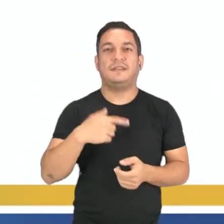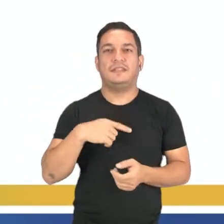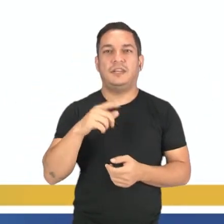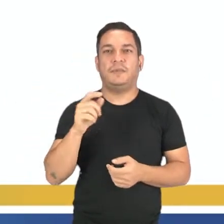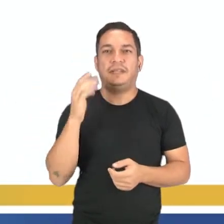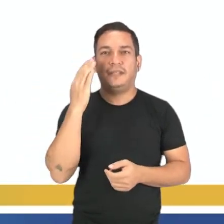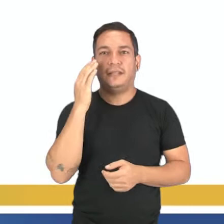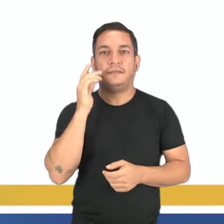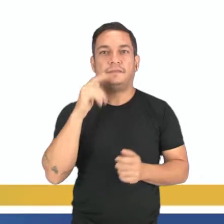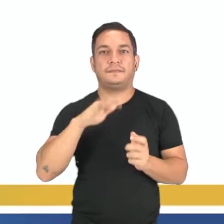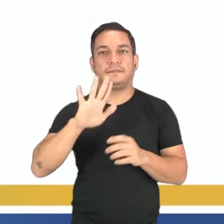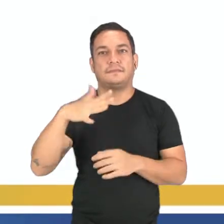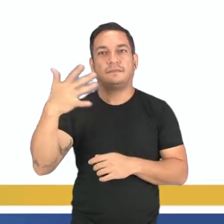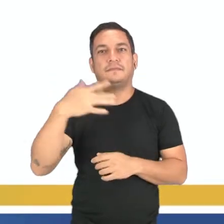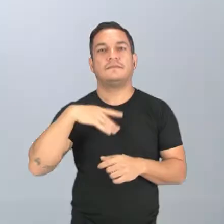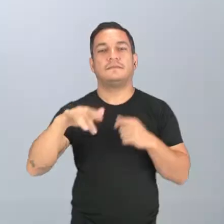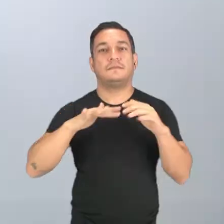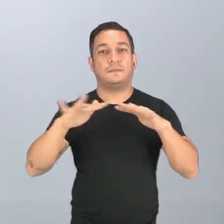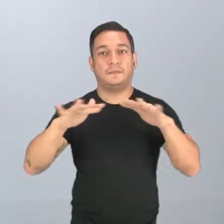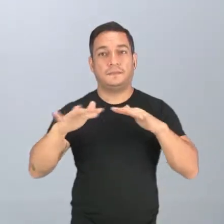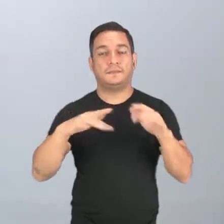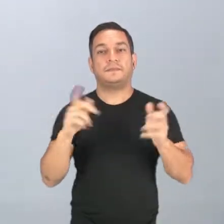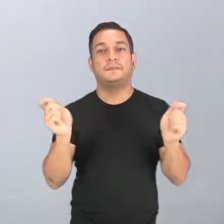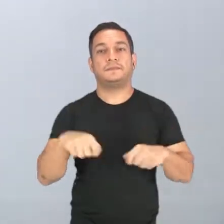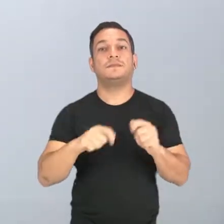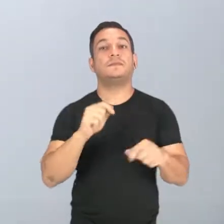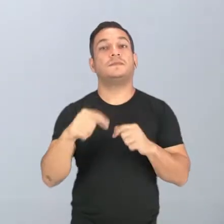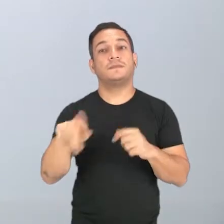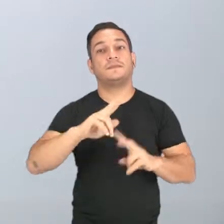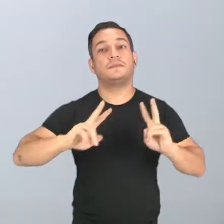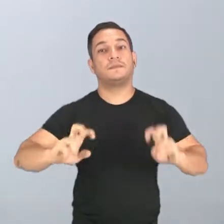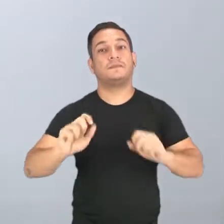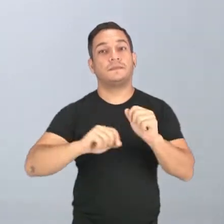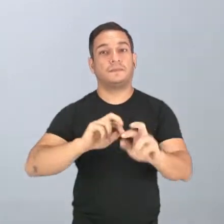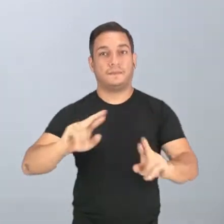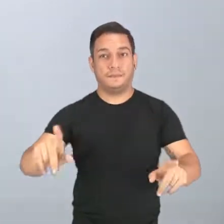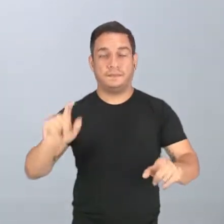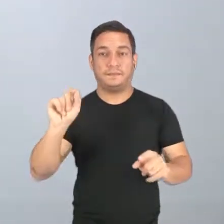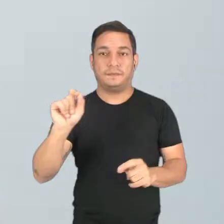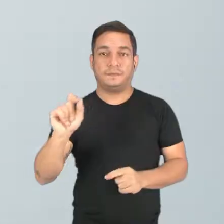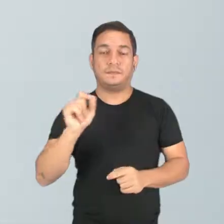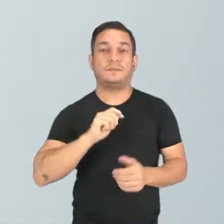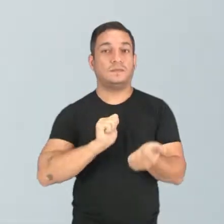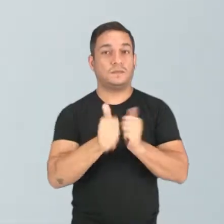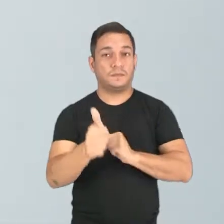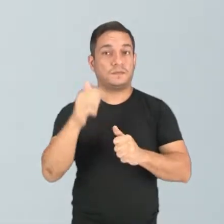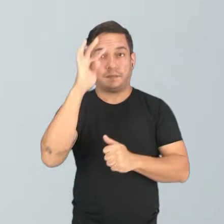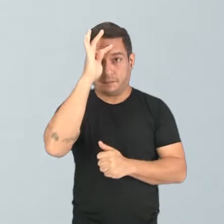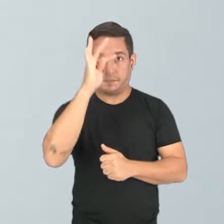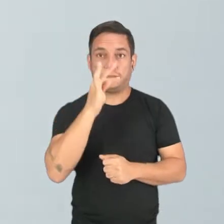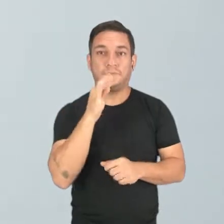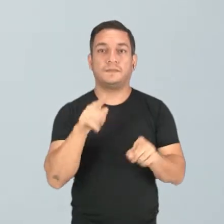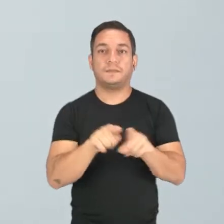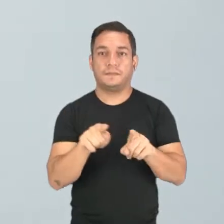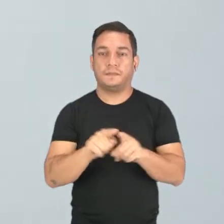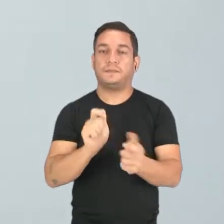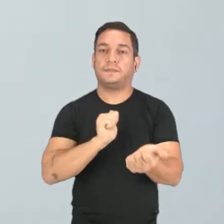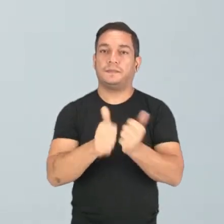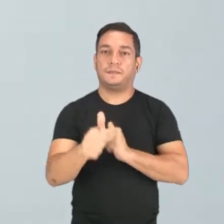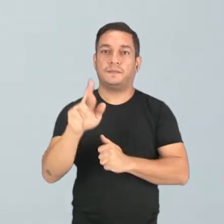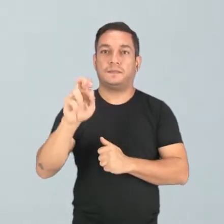produção de adrenalina. Então, a gente pode ver já a diferença do esporte tradicional para os